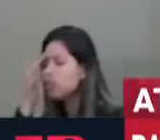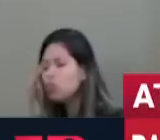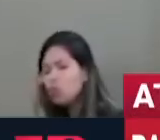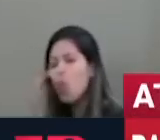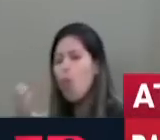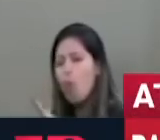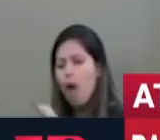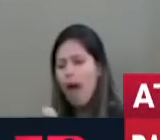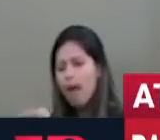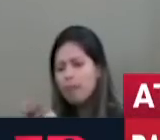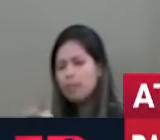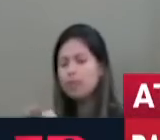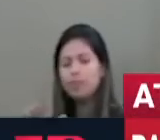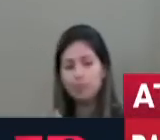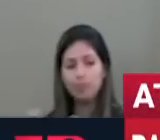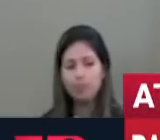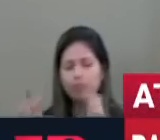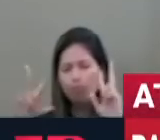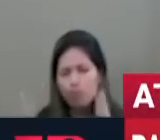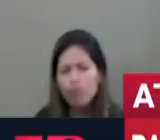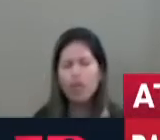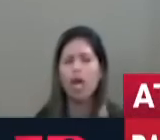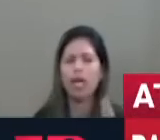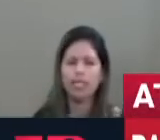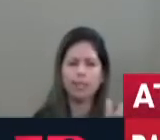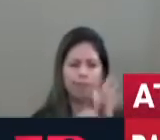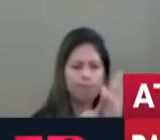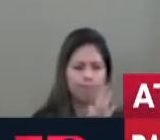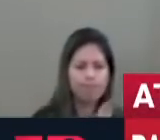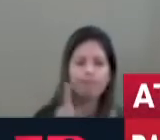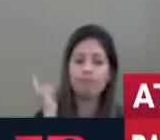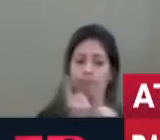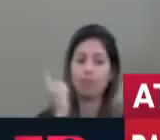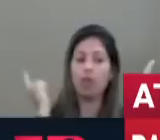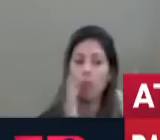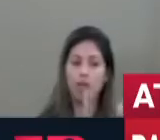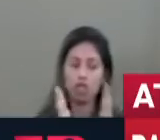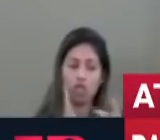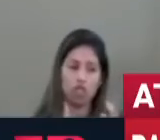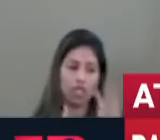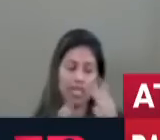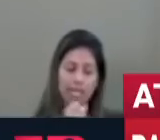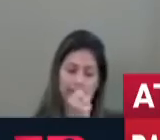da forma como está no inquérito, que está há 3 anos aberto,